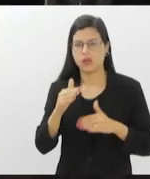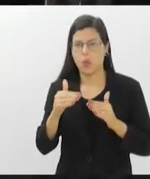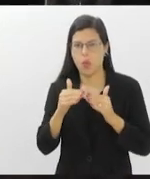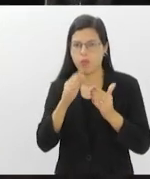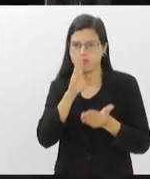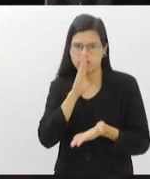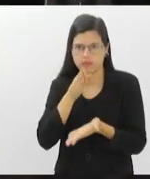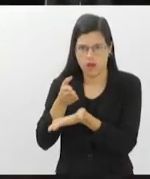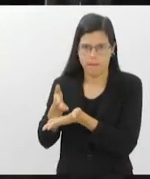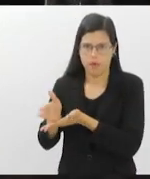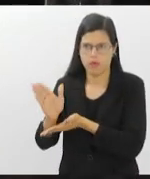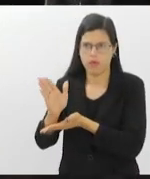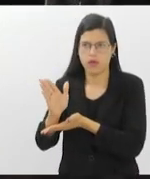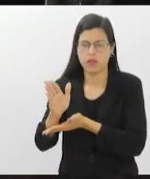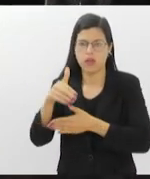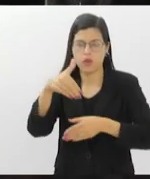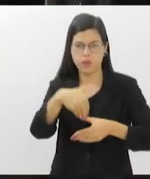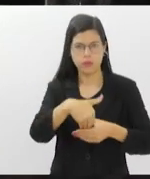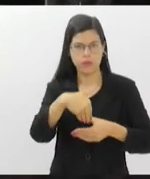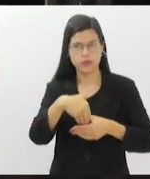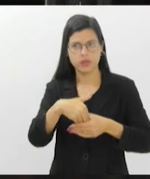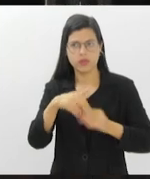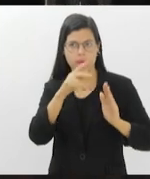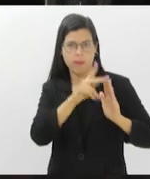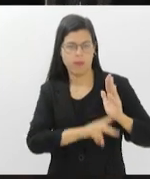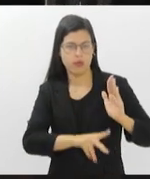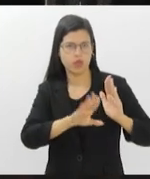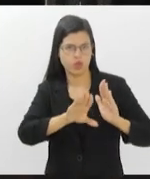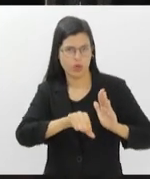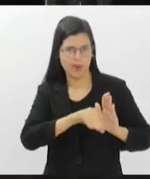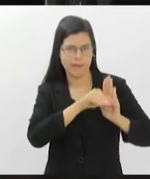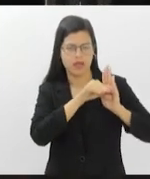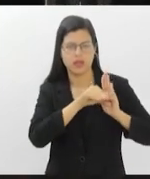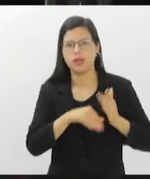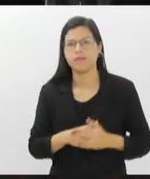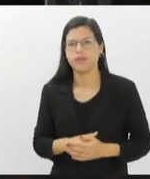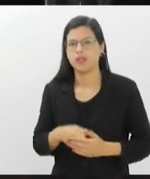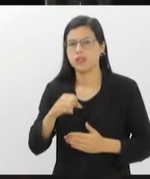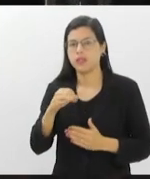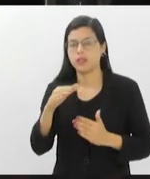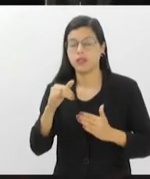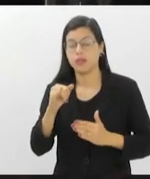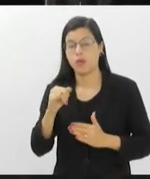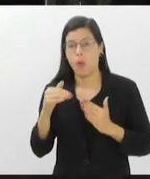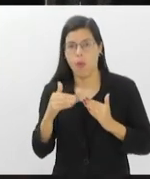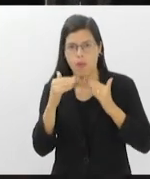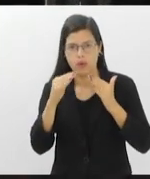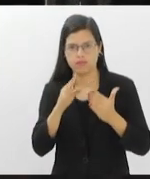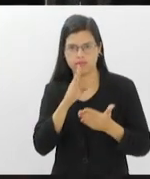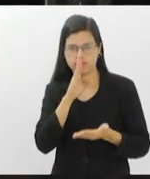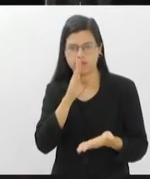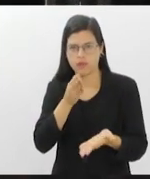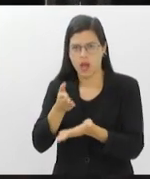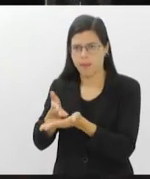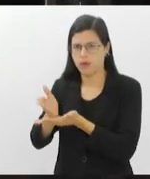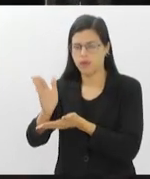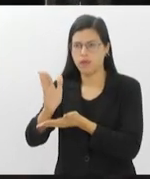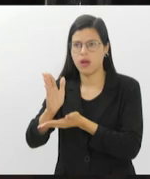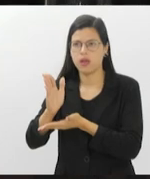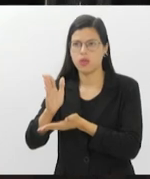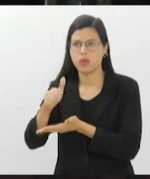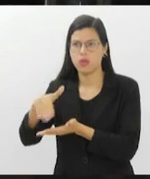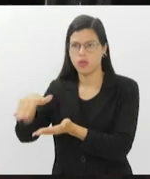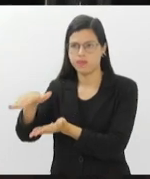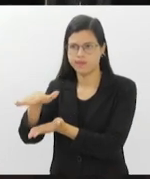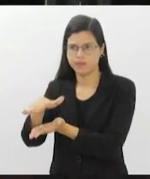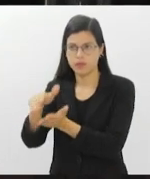estão. Aprovado. Em votação, o projeto assim emendado. Se os que aprovam, permaneçam como estão. Aprovado.